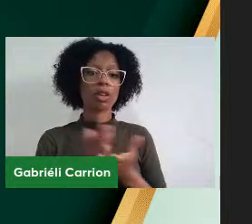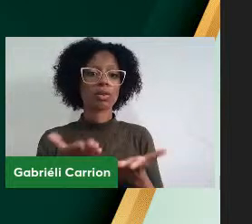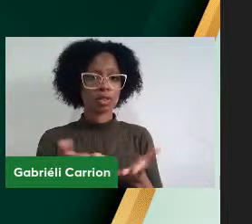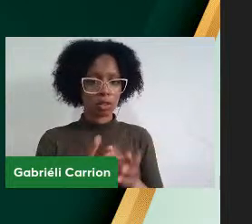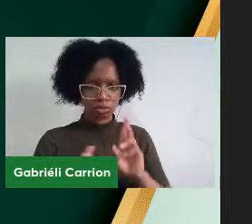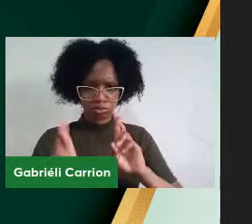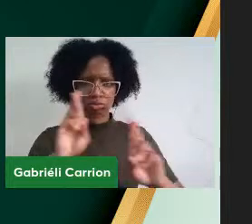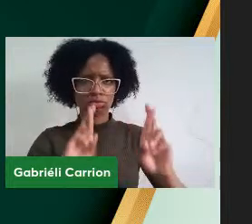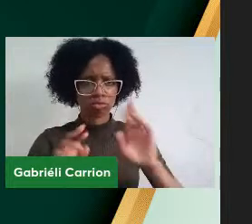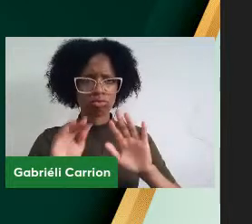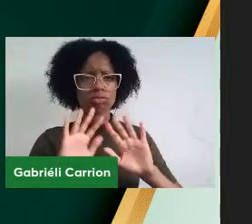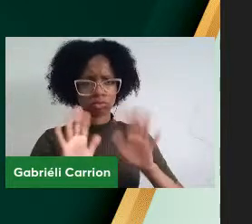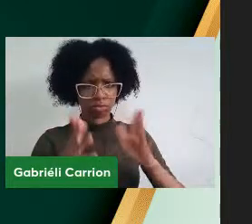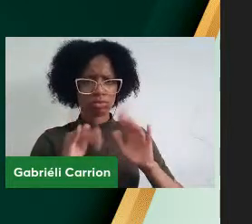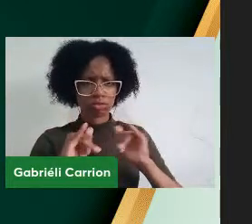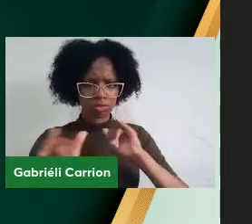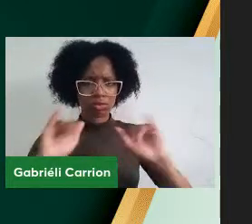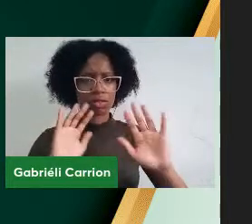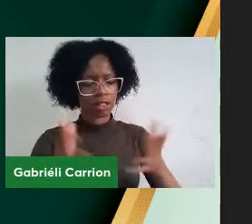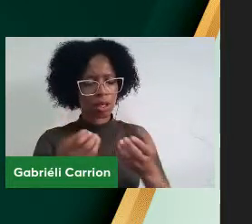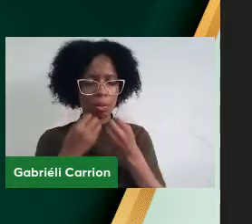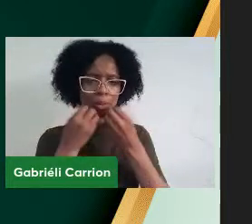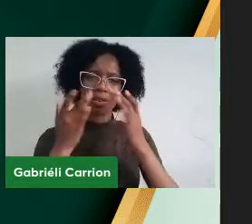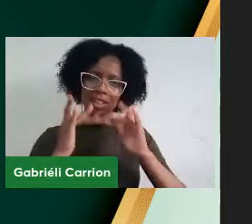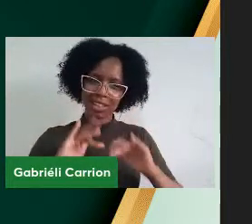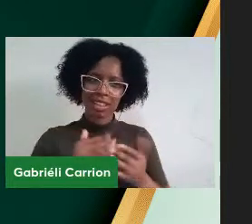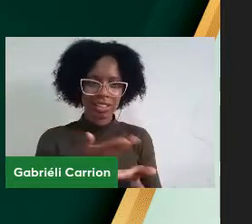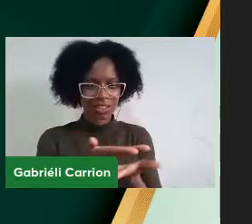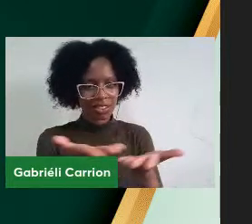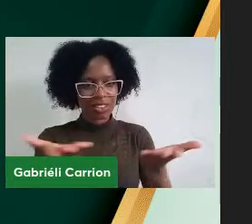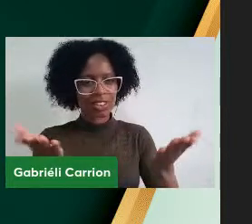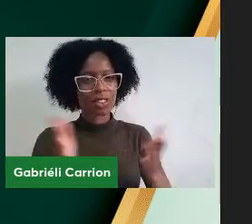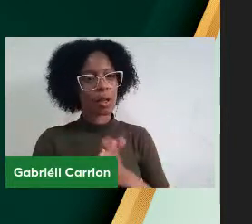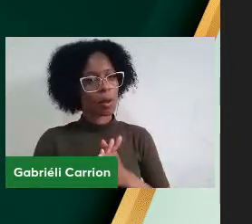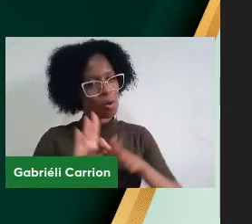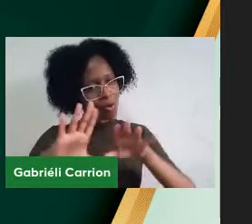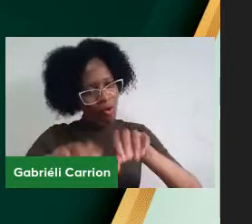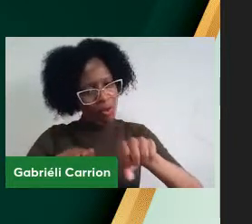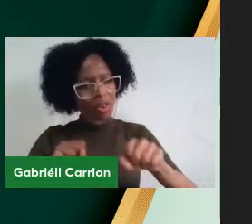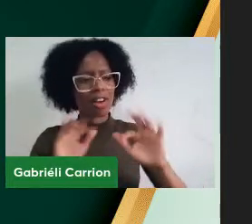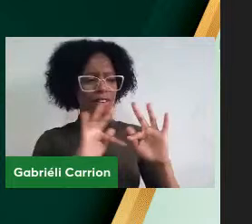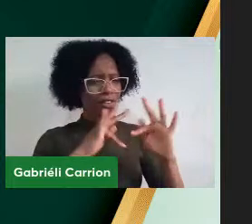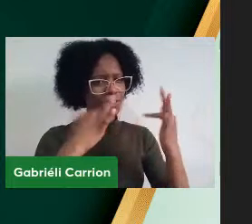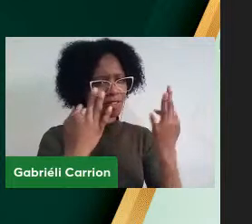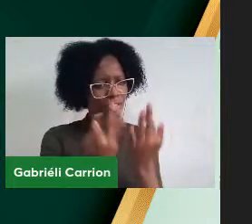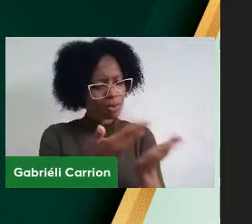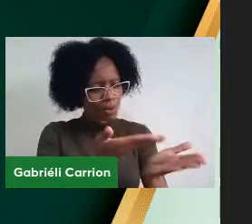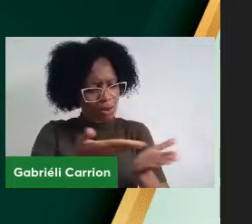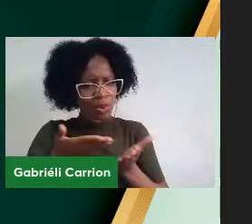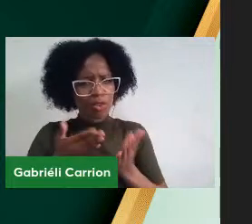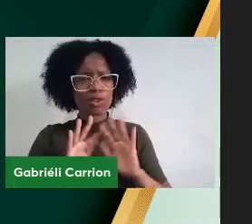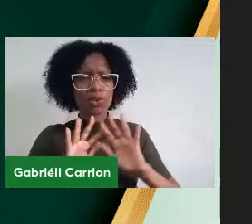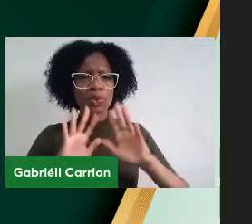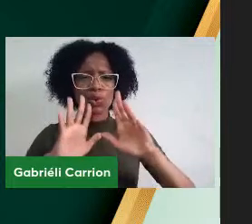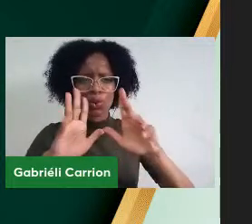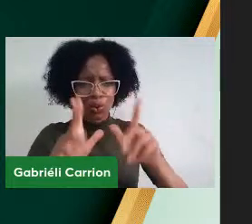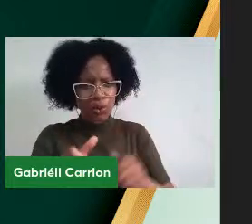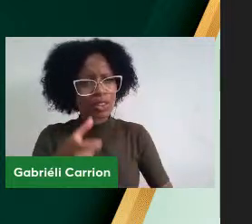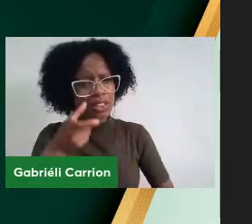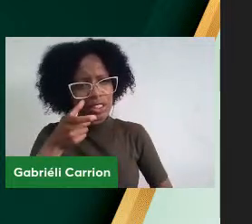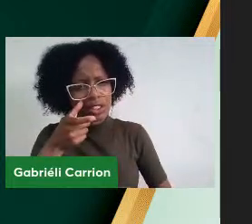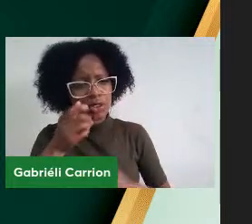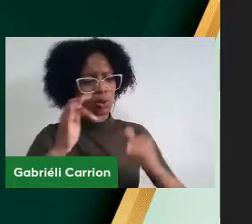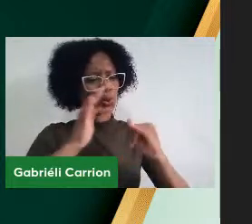Autoridades já nominadas pelo protocolo, boa tarde. Graduandos, familiares, convidados e todos que nos acompanham através